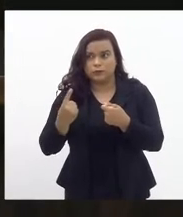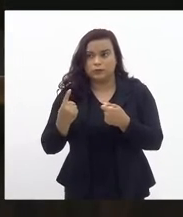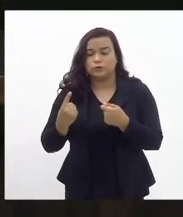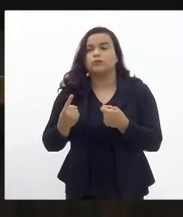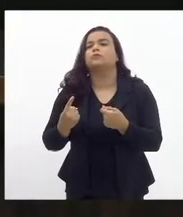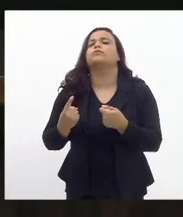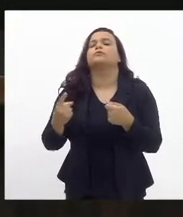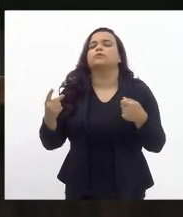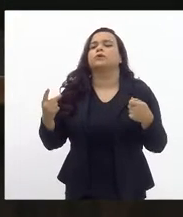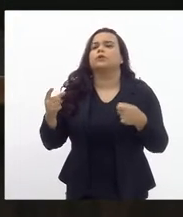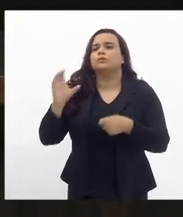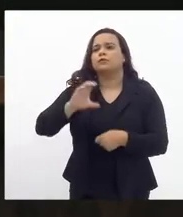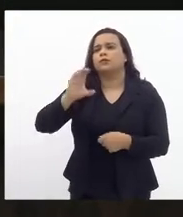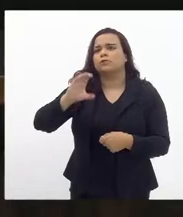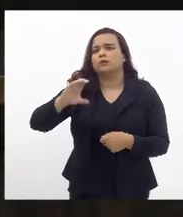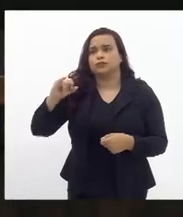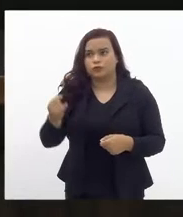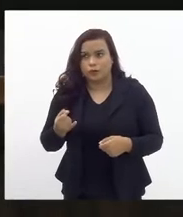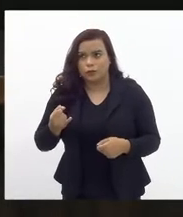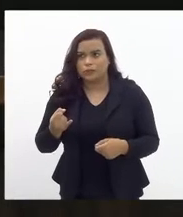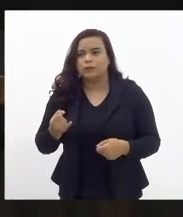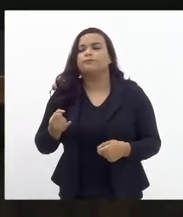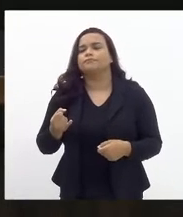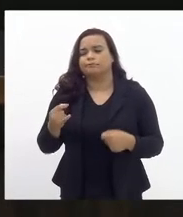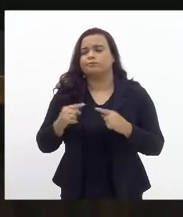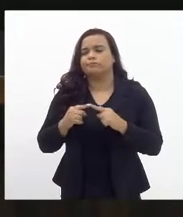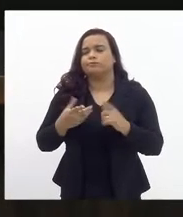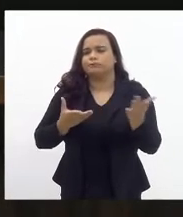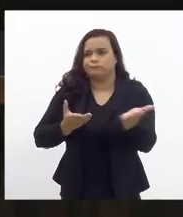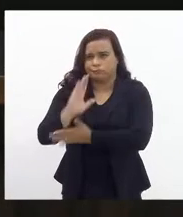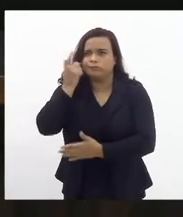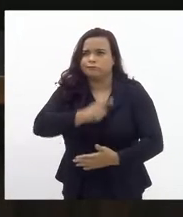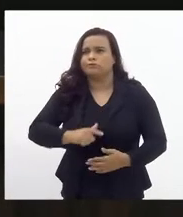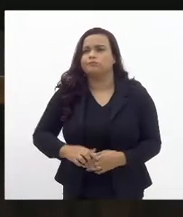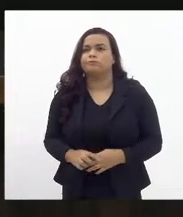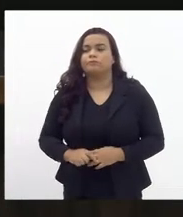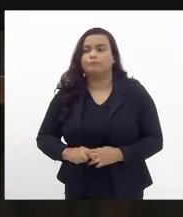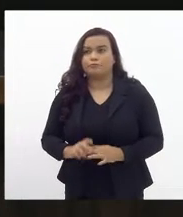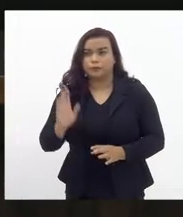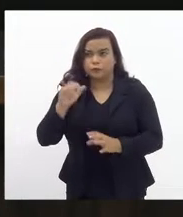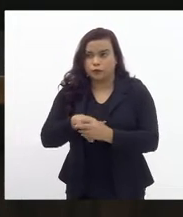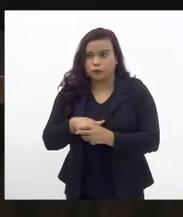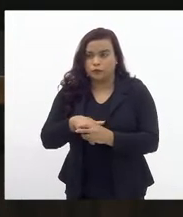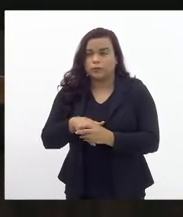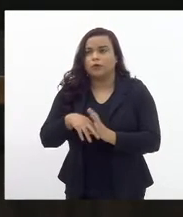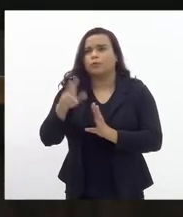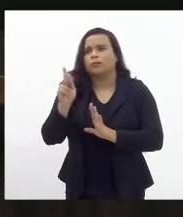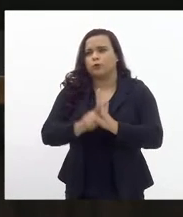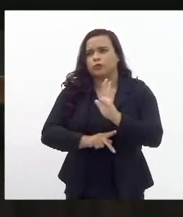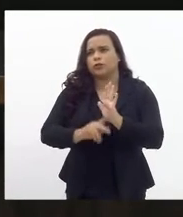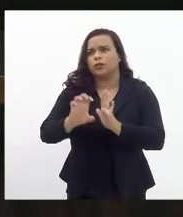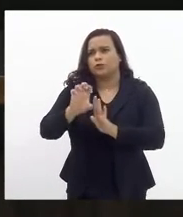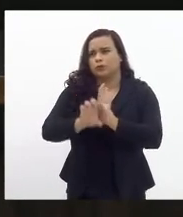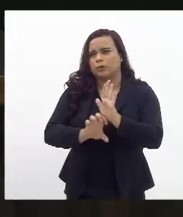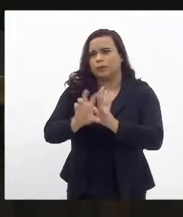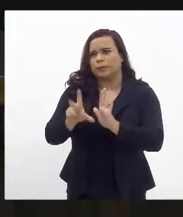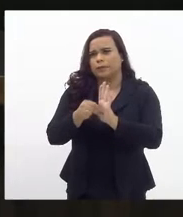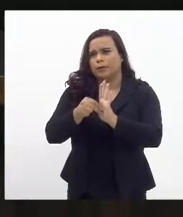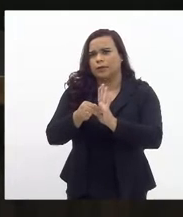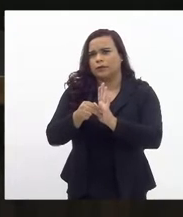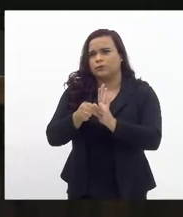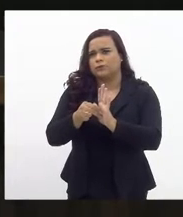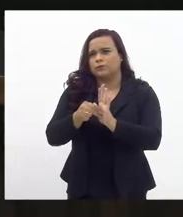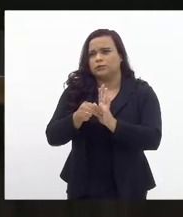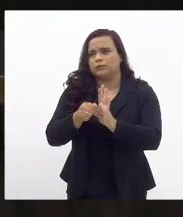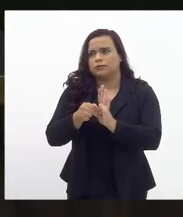da Comissão de Constituição e Justiça. Senhores que aprovam, permaneçam como estão? Aprovado. Em votação, projeto assim emendado. Senhores que aprovam,